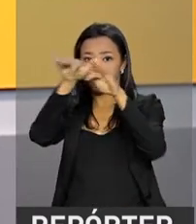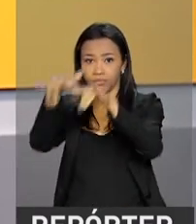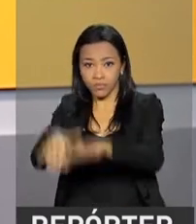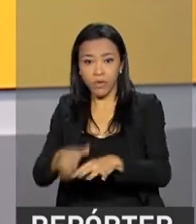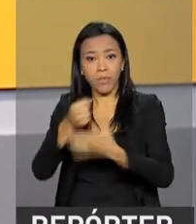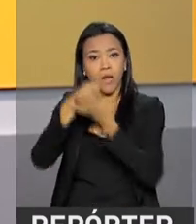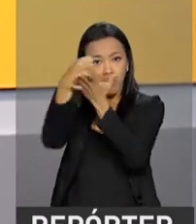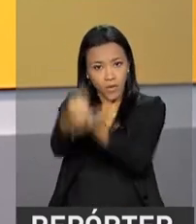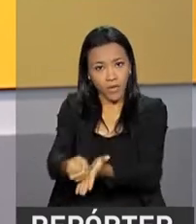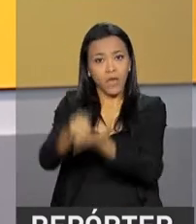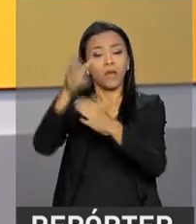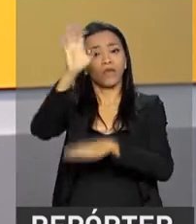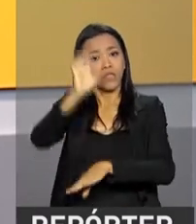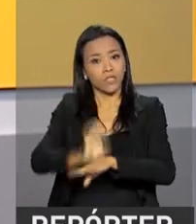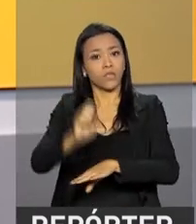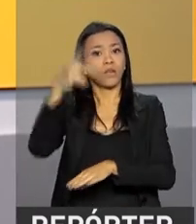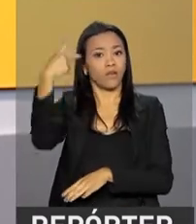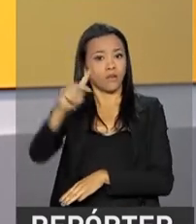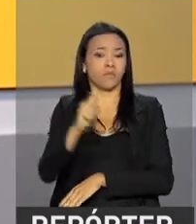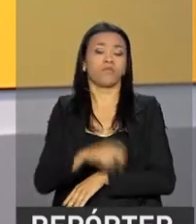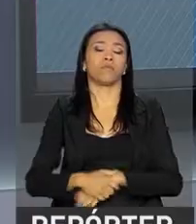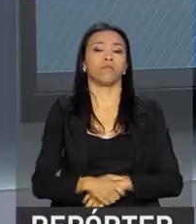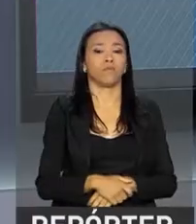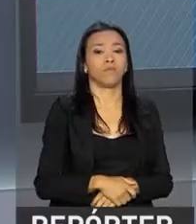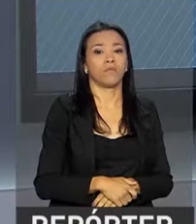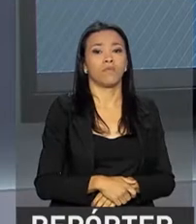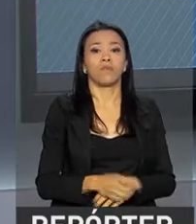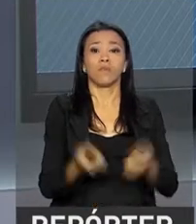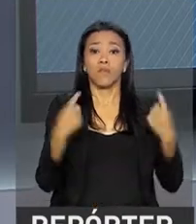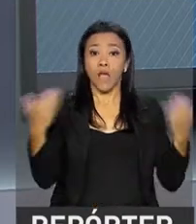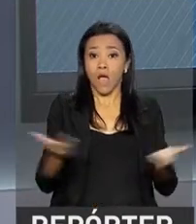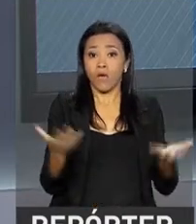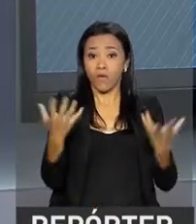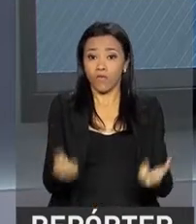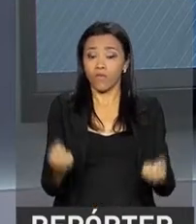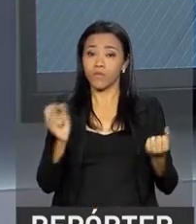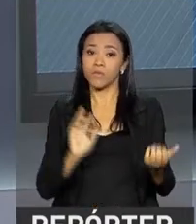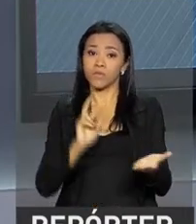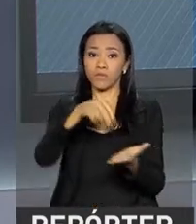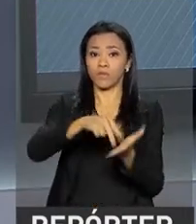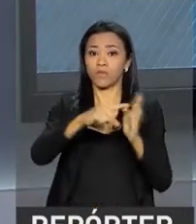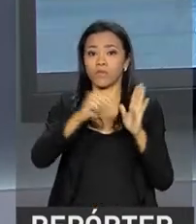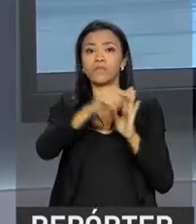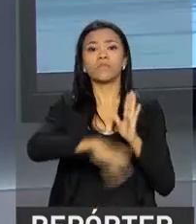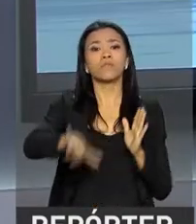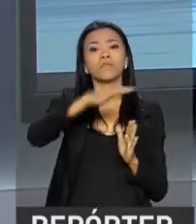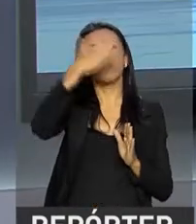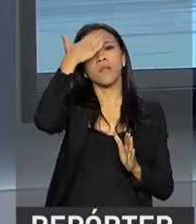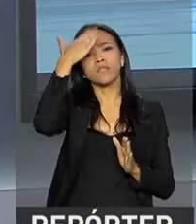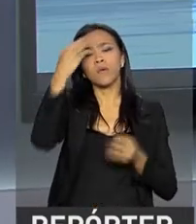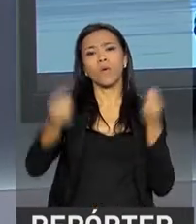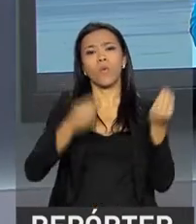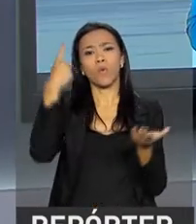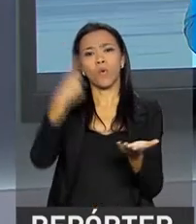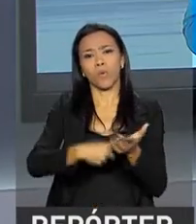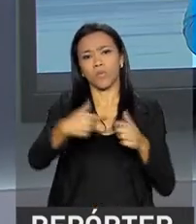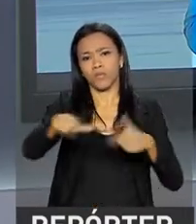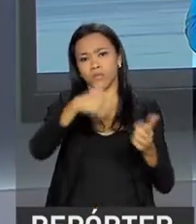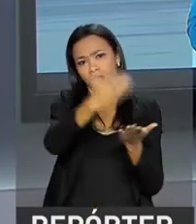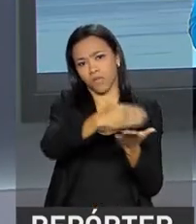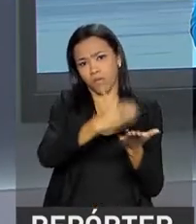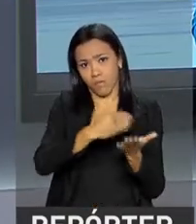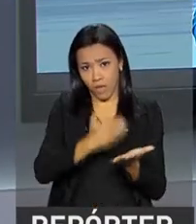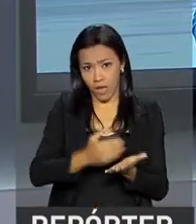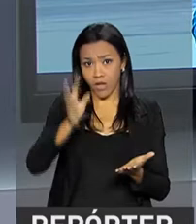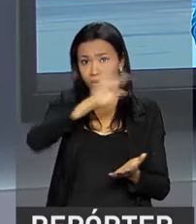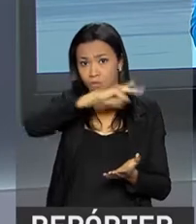apoiar a ação das forças estaduais e nós vamos agora ao palácio do planalto saber como está a agenda do presidente michel temer para esta terça feira